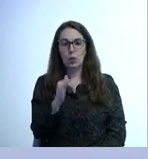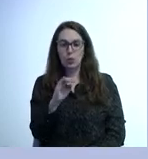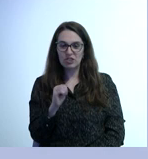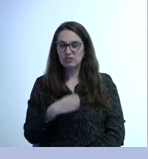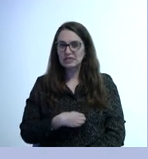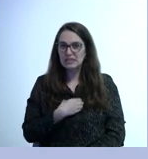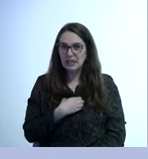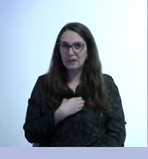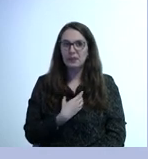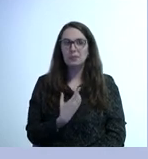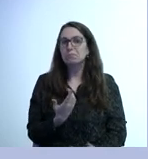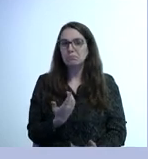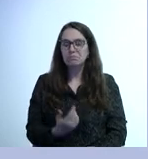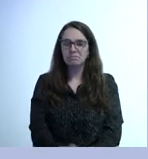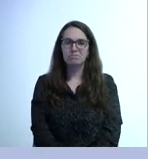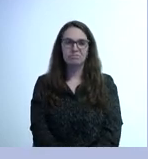sente em relação a isto.